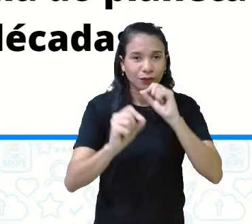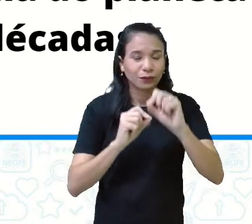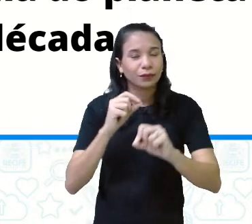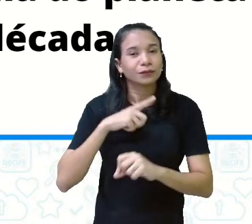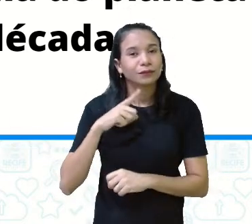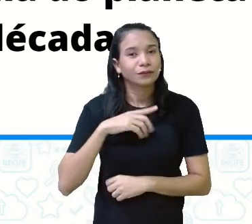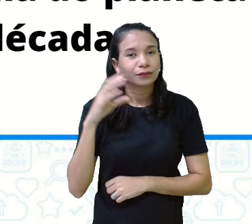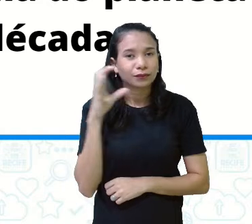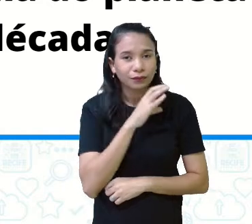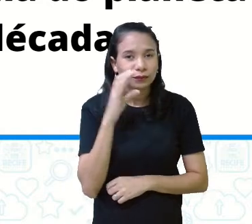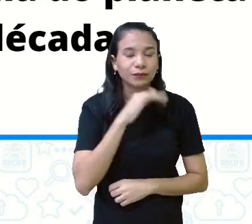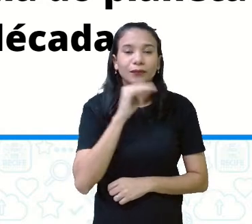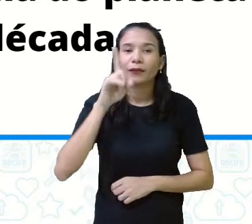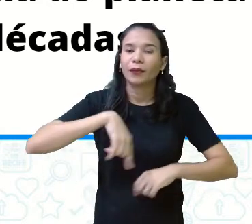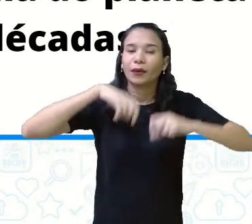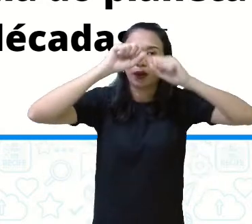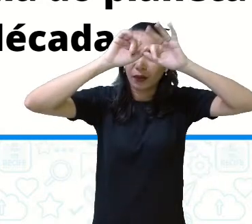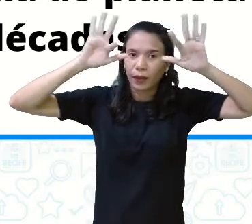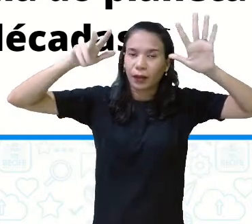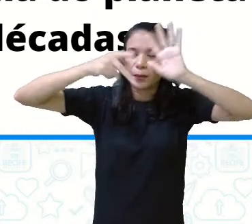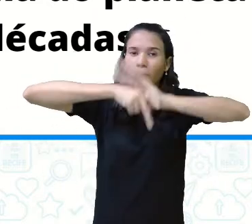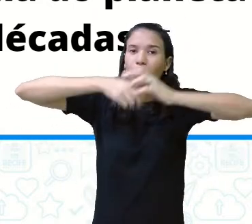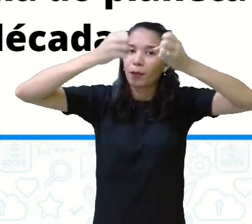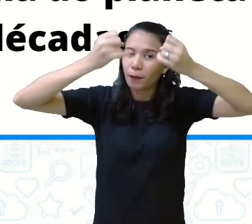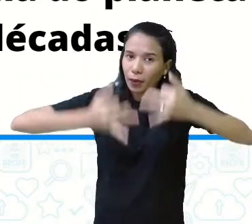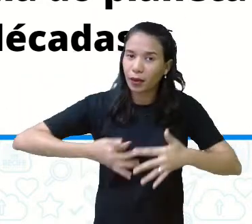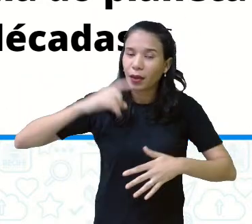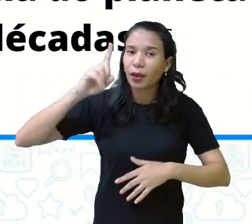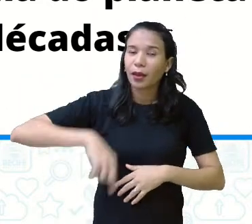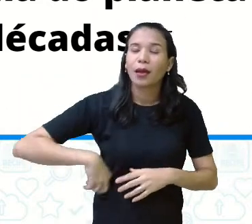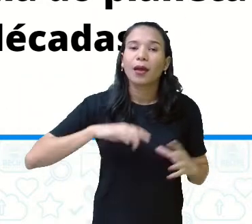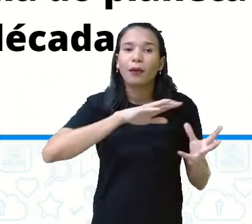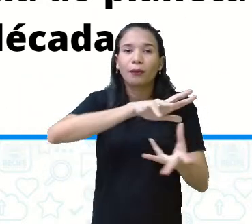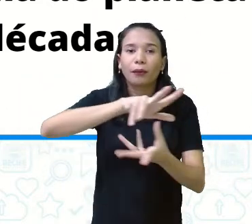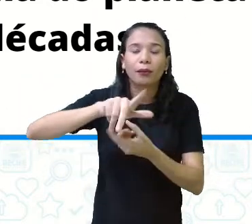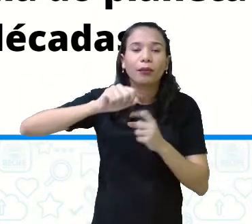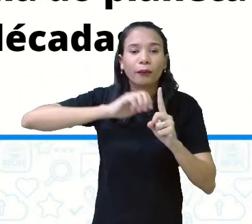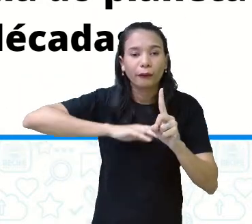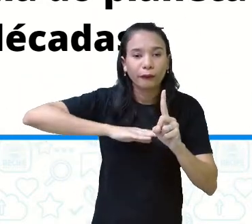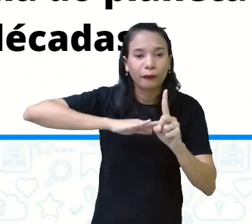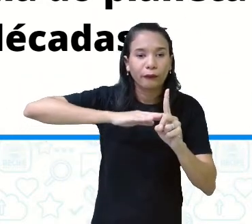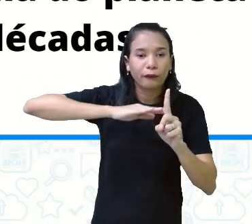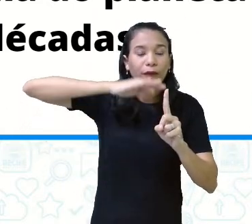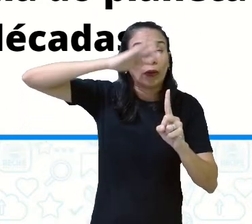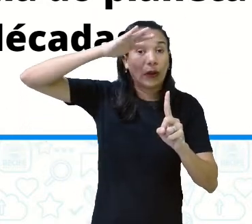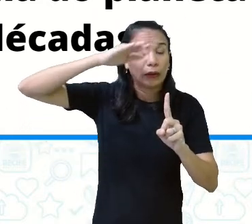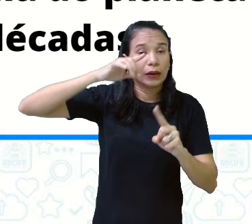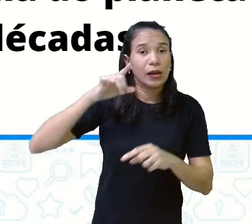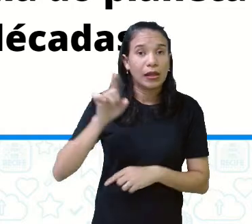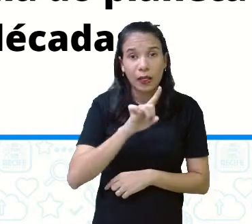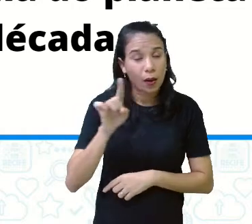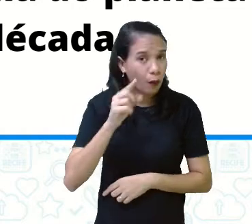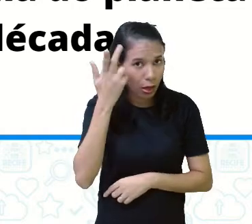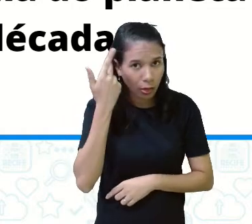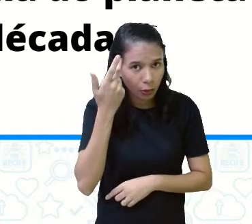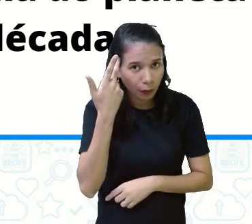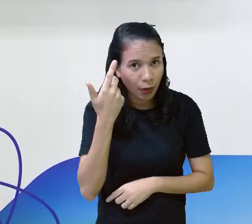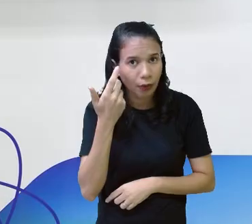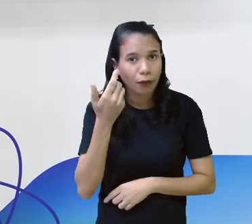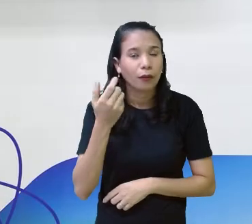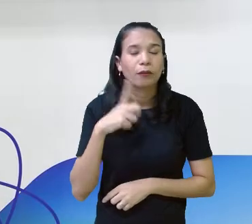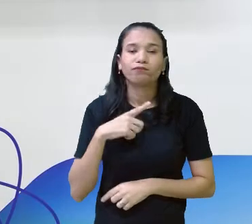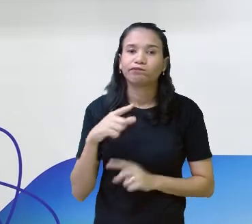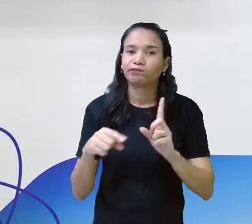aquecimento global foi bem claro aí na definição. É um aquecimento, é o aumento anormal. Não é aquele